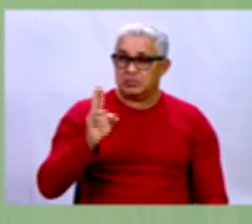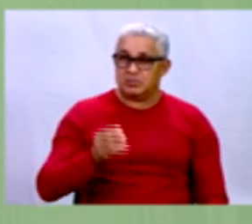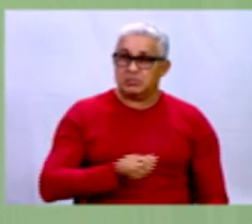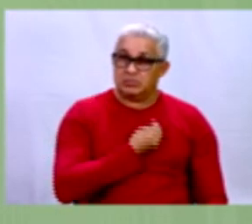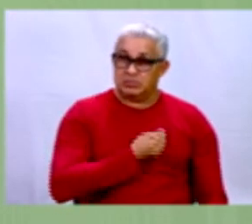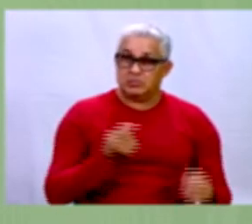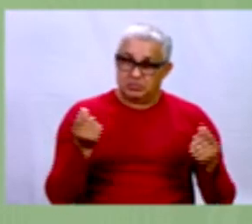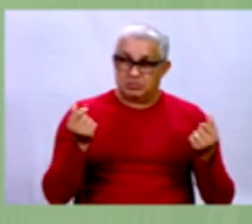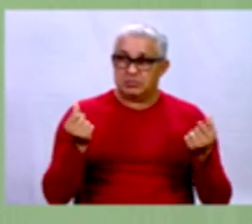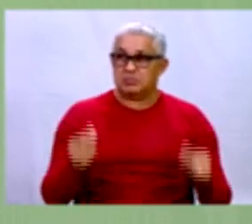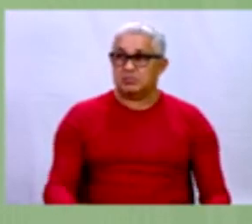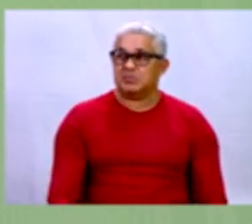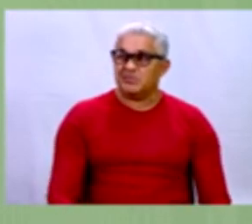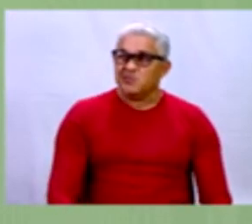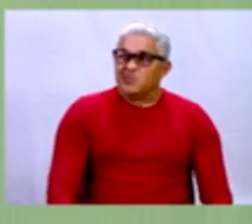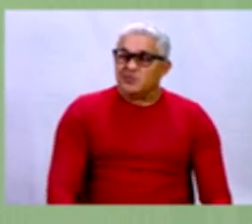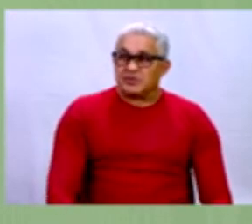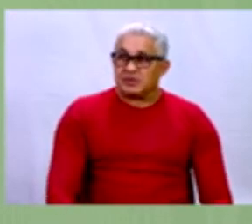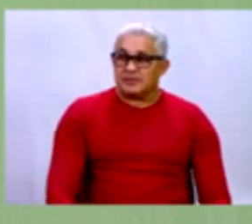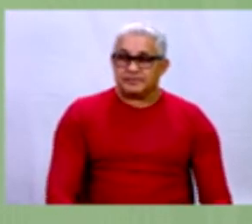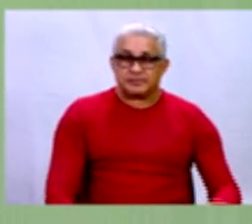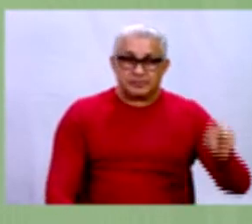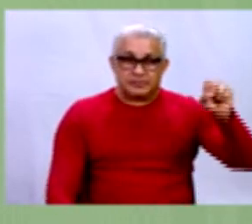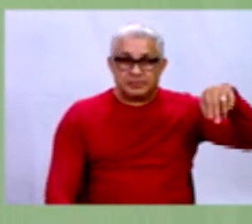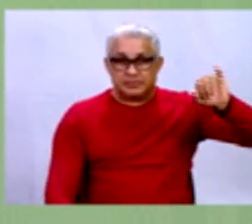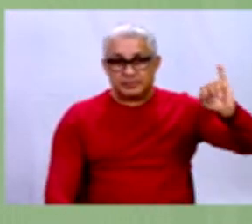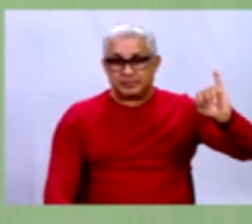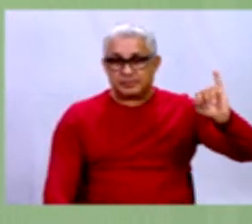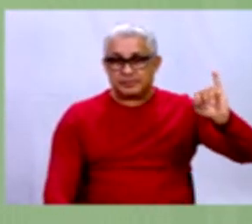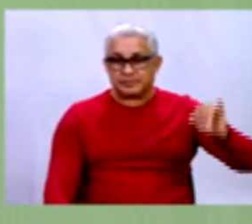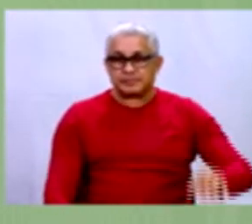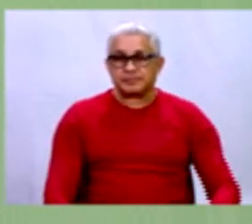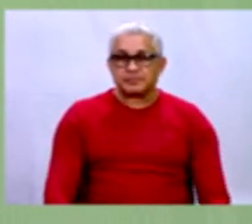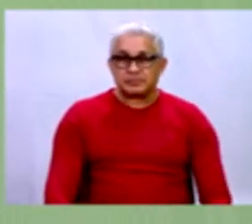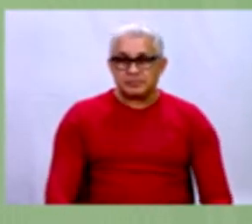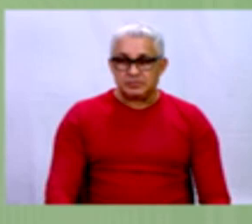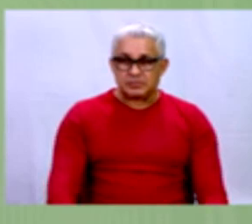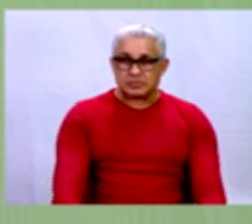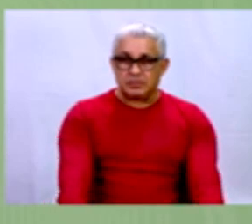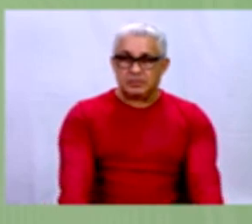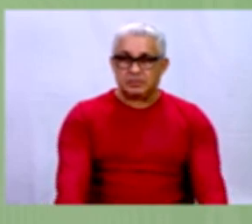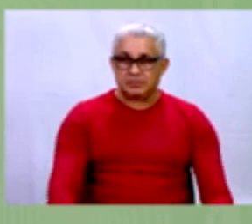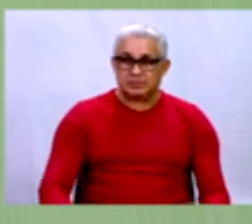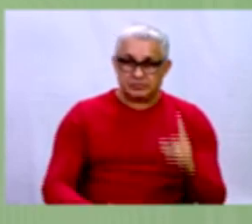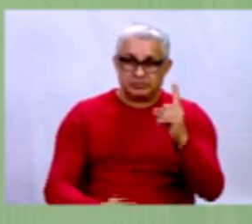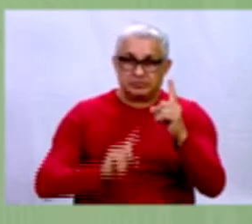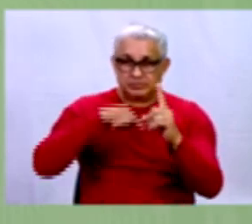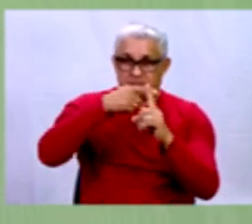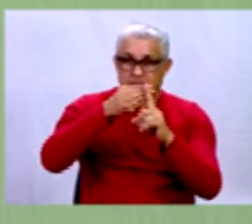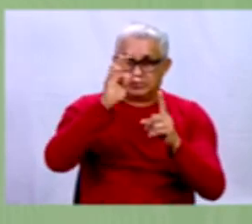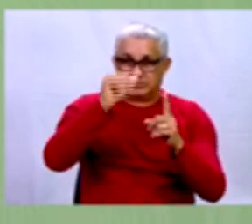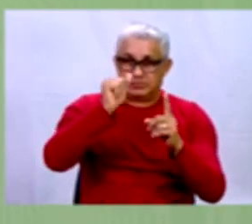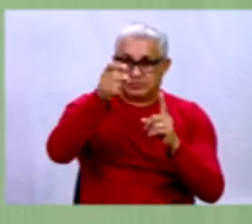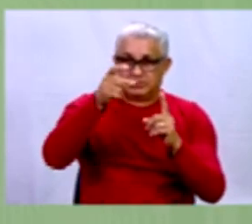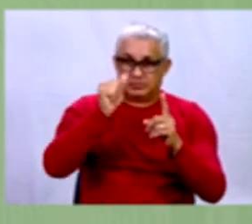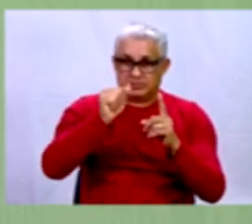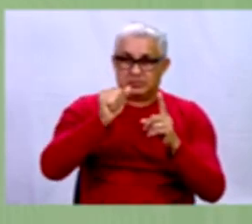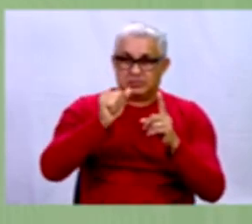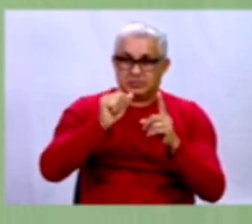desculpa. Vamos encontrar o SNI aqui. 1 mais taxa, que é 1